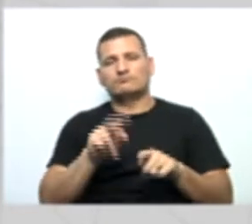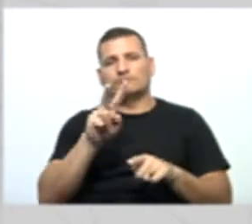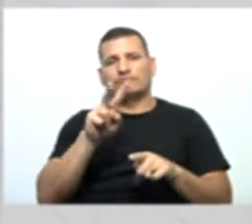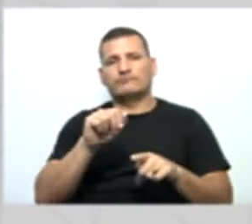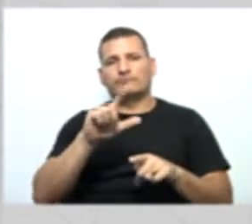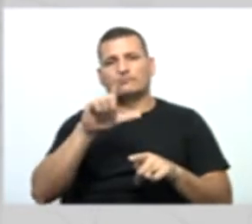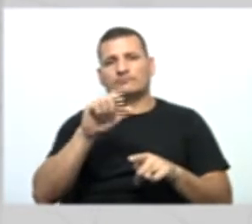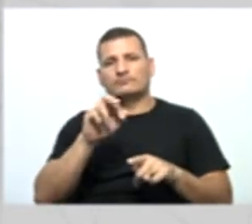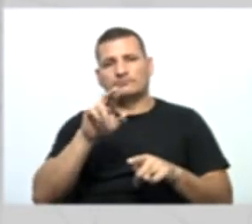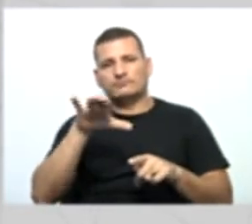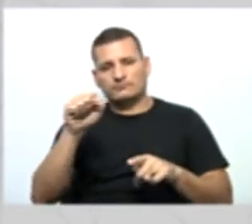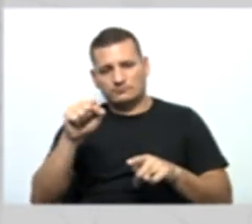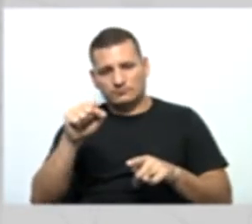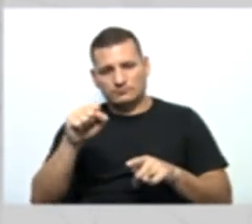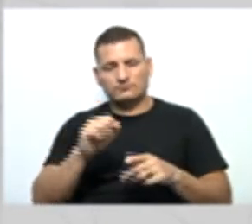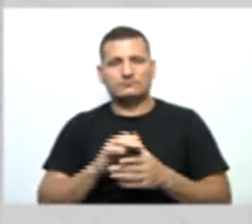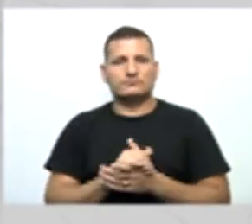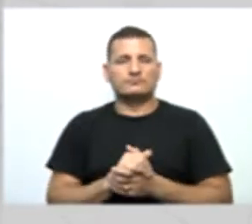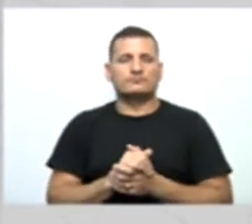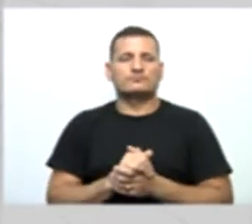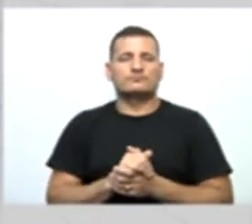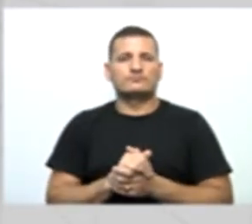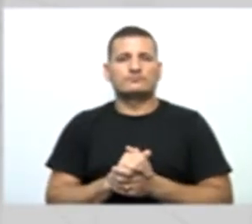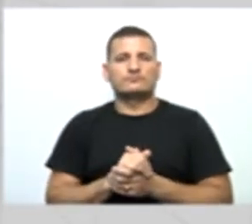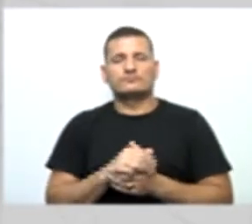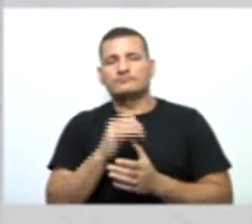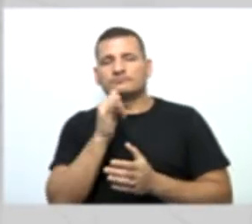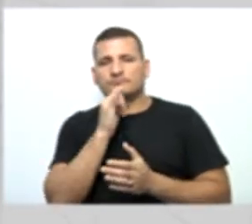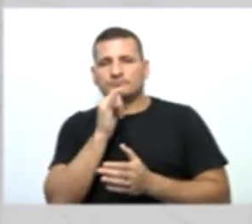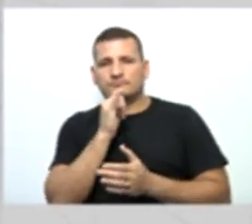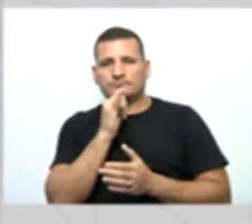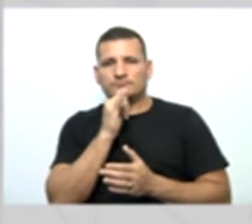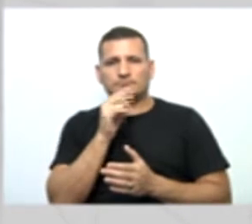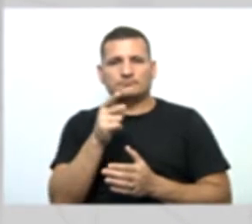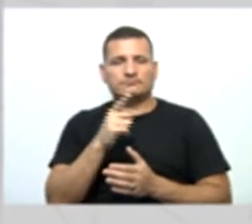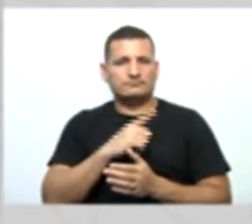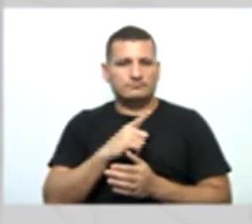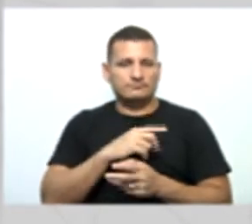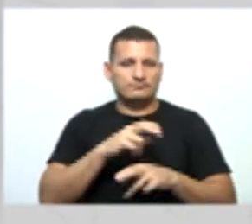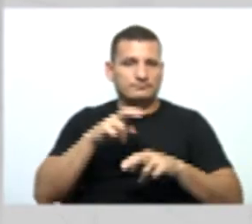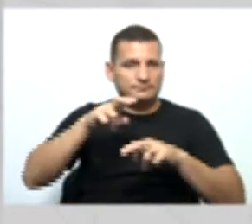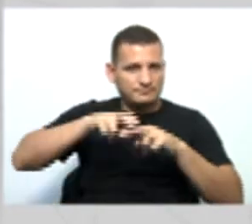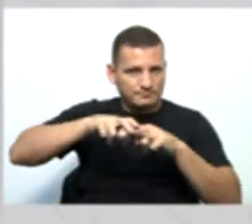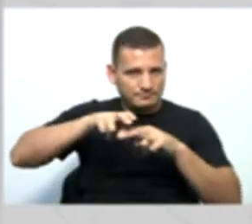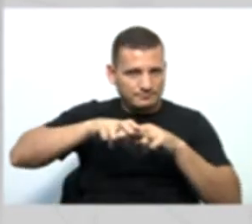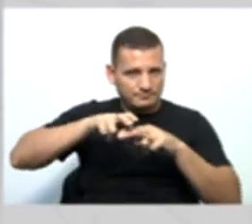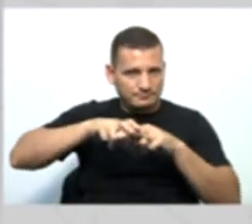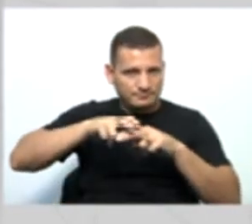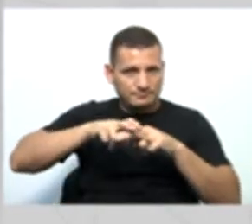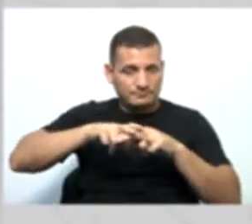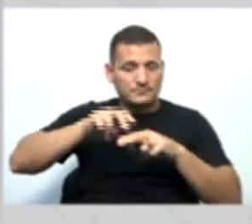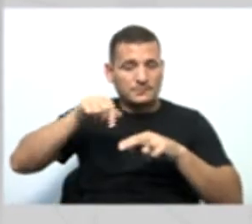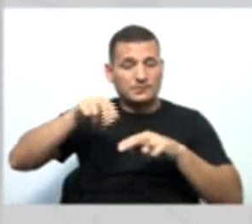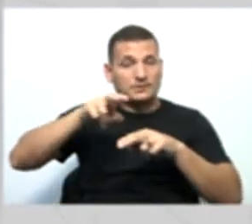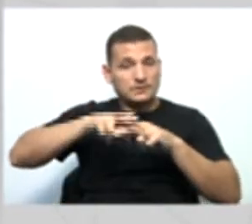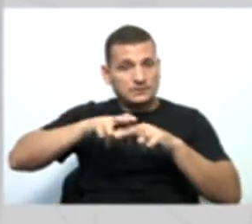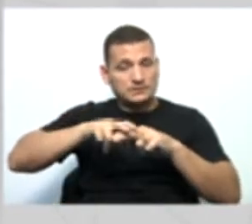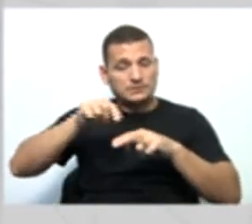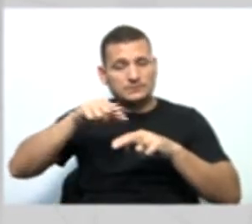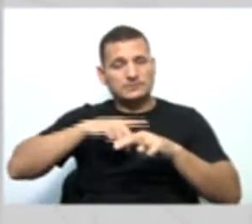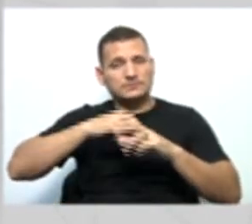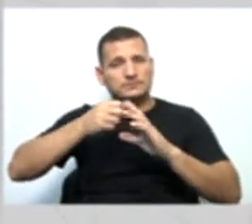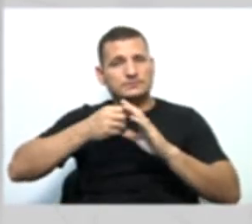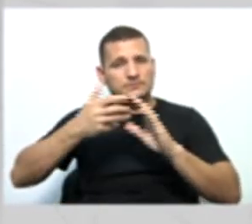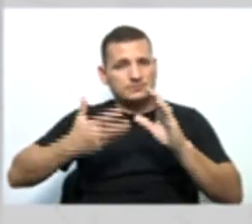atributos. Como assim, professor? Imagina lá que você tem uma cadeira, certo? Essa cadeira tem várias propriedades,